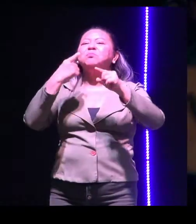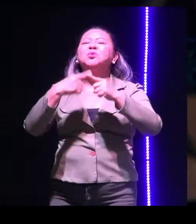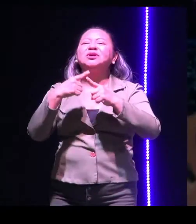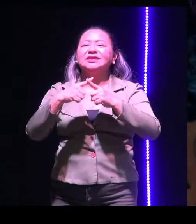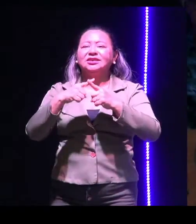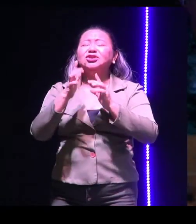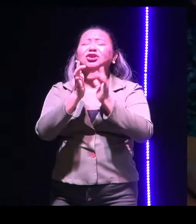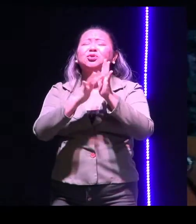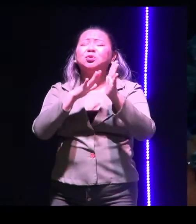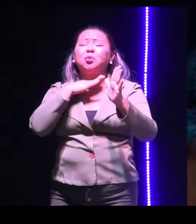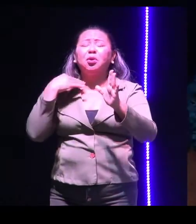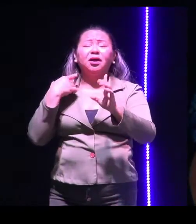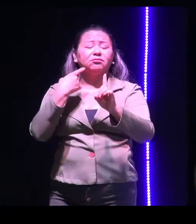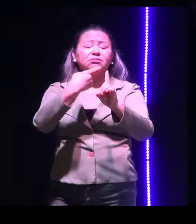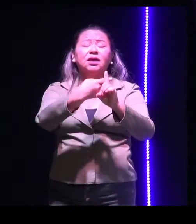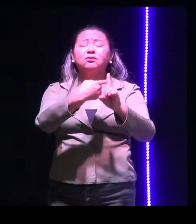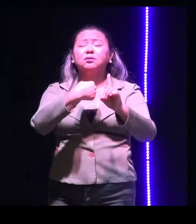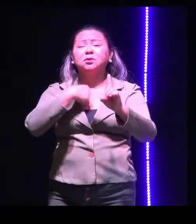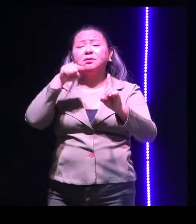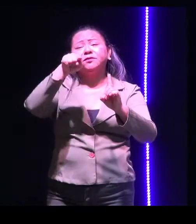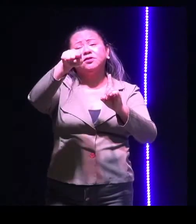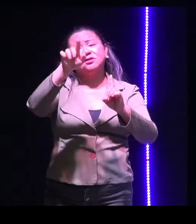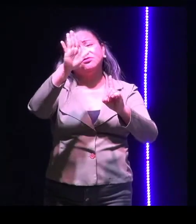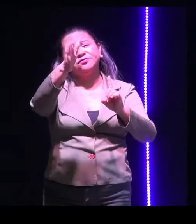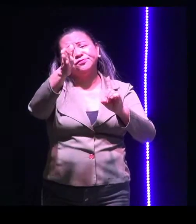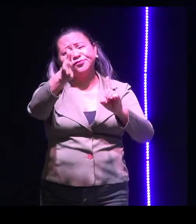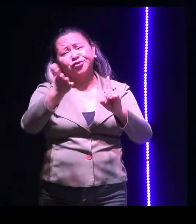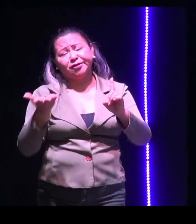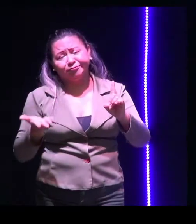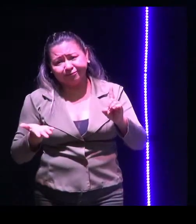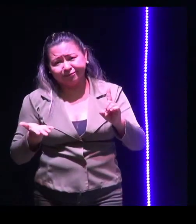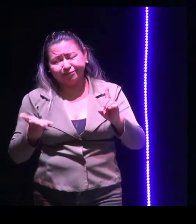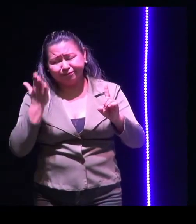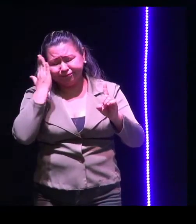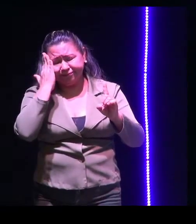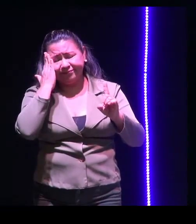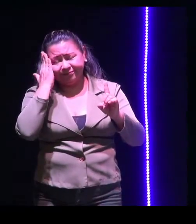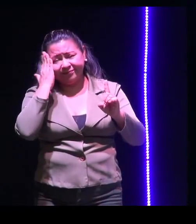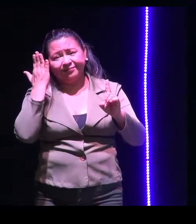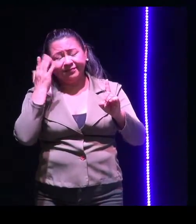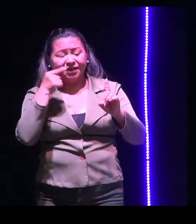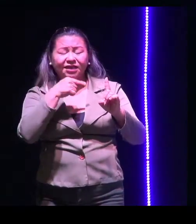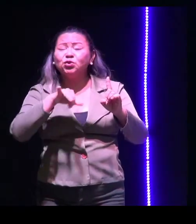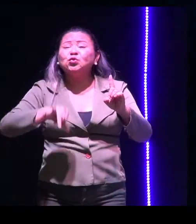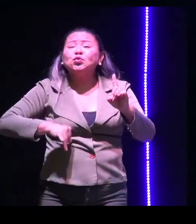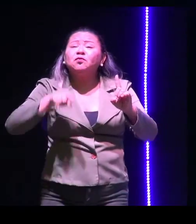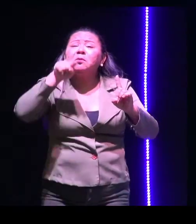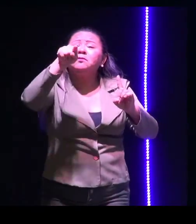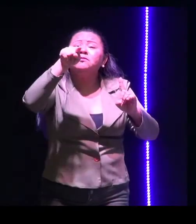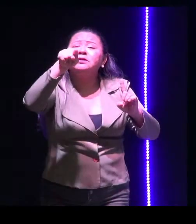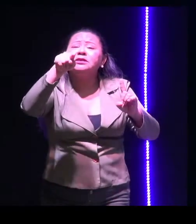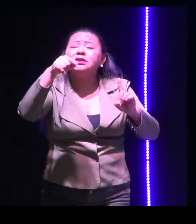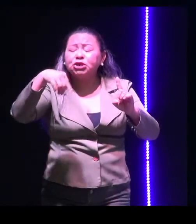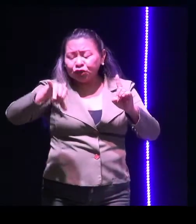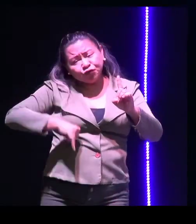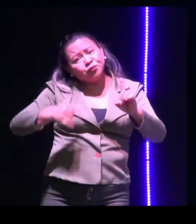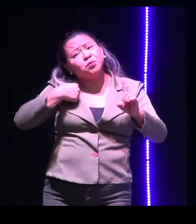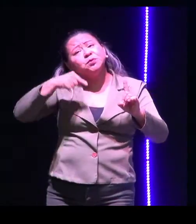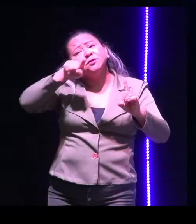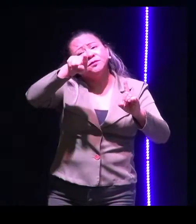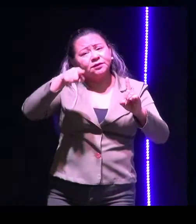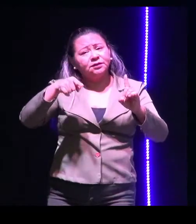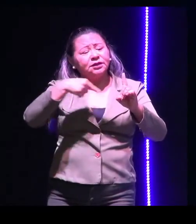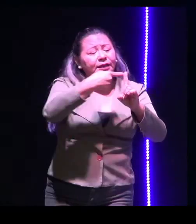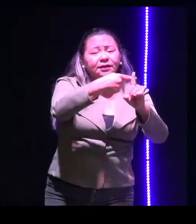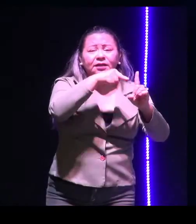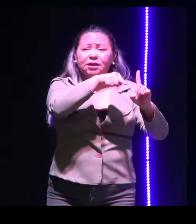pago. Jesus já pagou o preço por mim e por você.